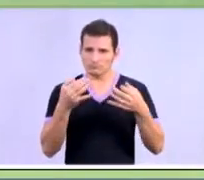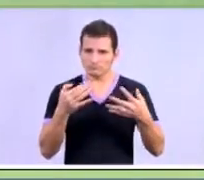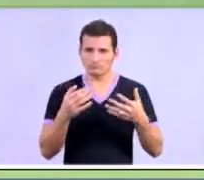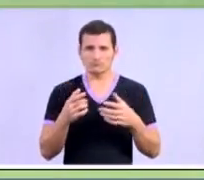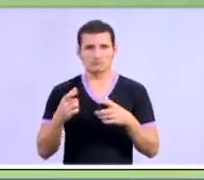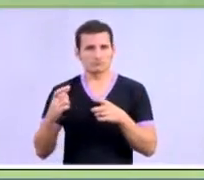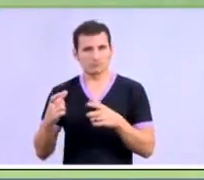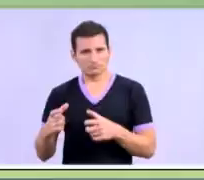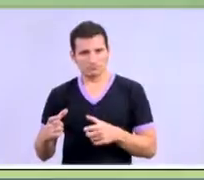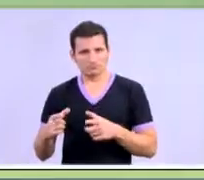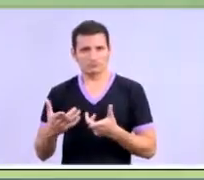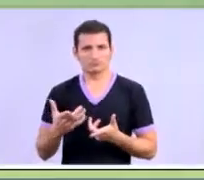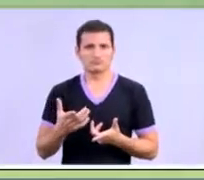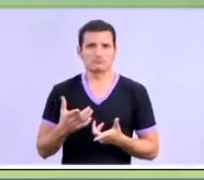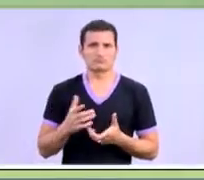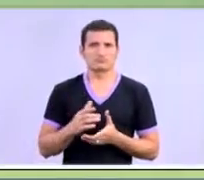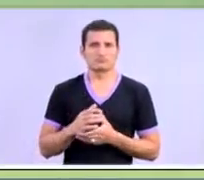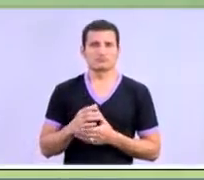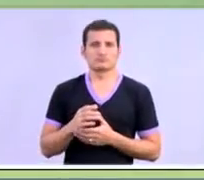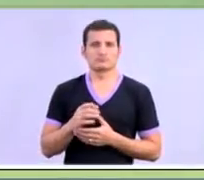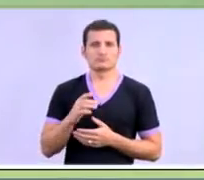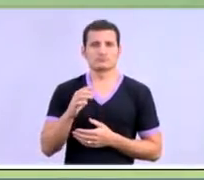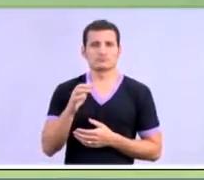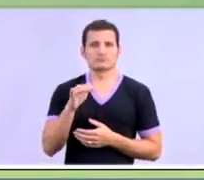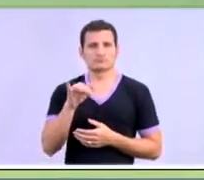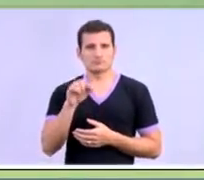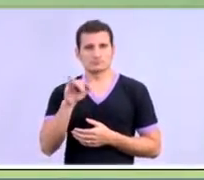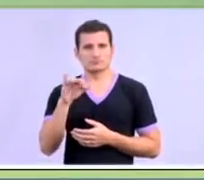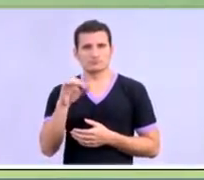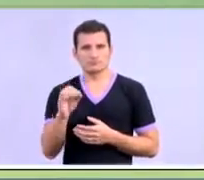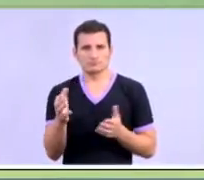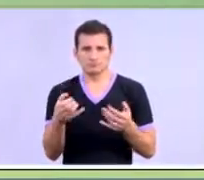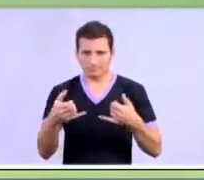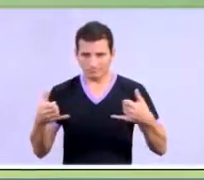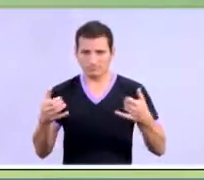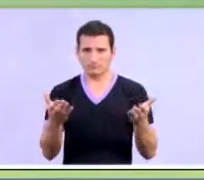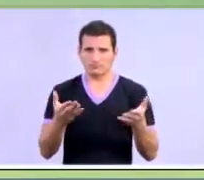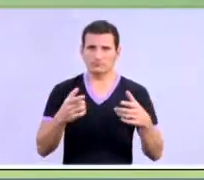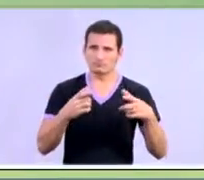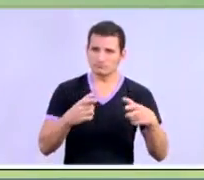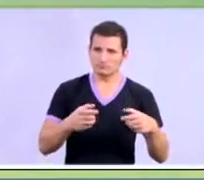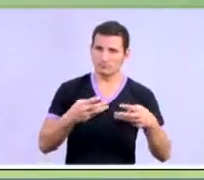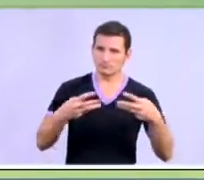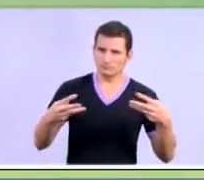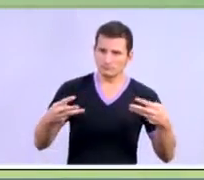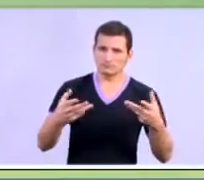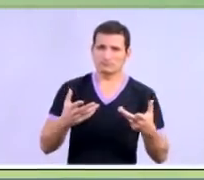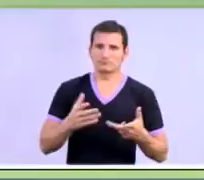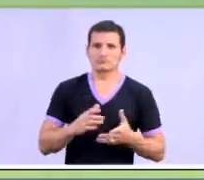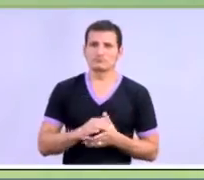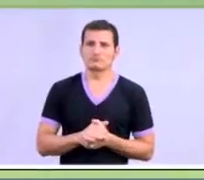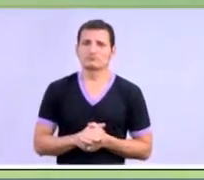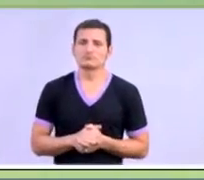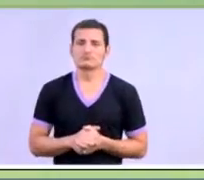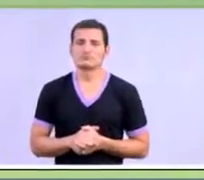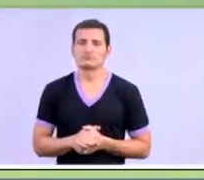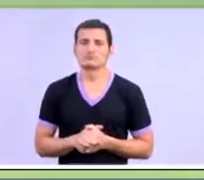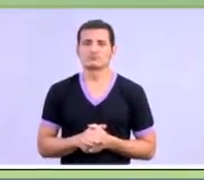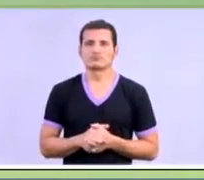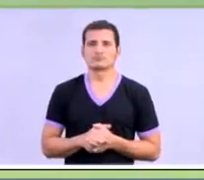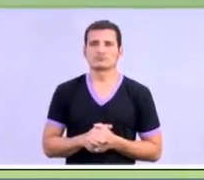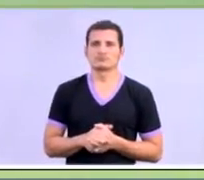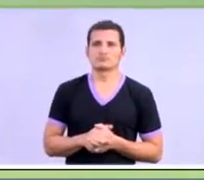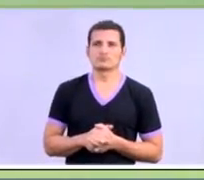né, do dispositivo físico, agora a gente está falando de endereçamento de rede, mais um endereço no meio aí. E o